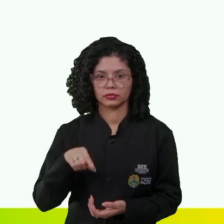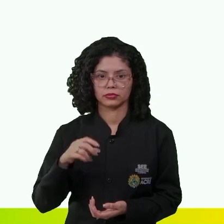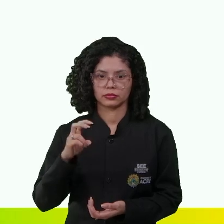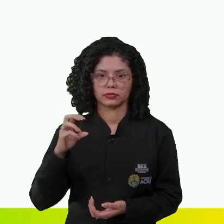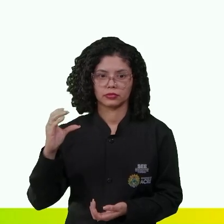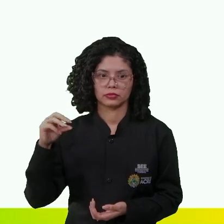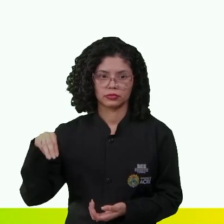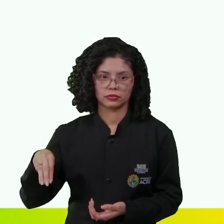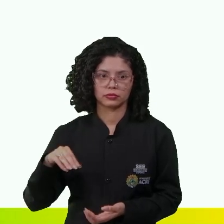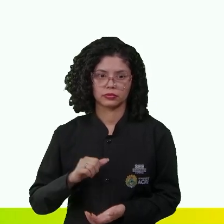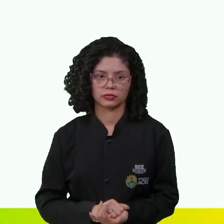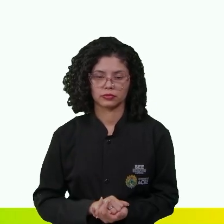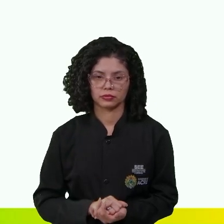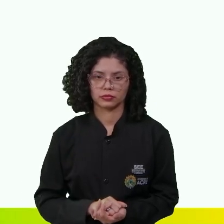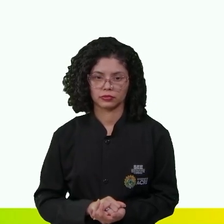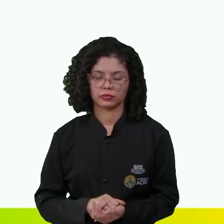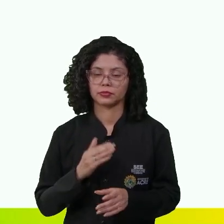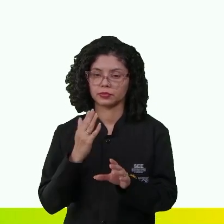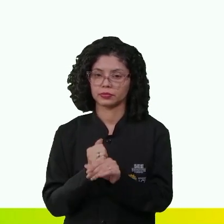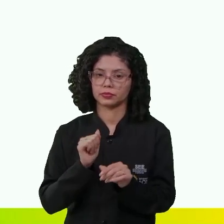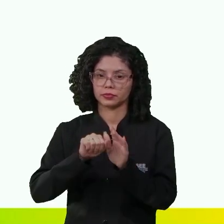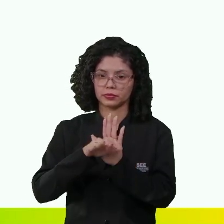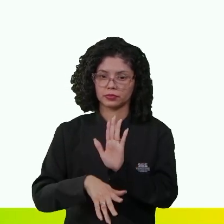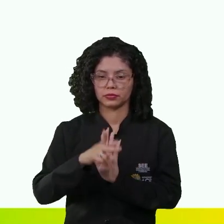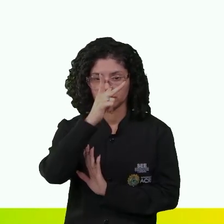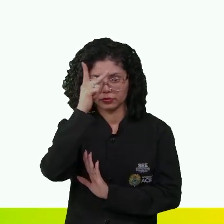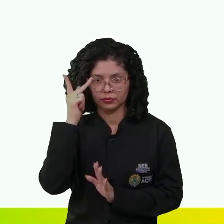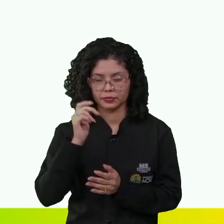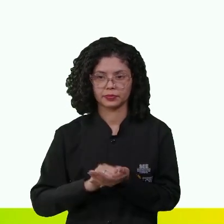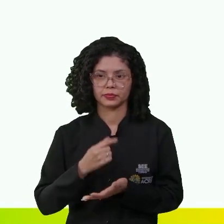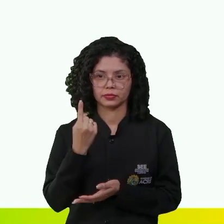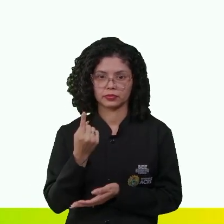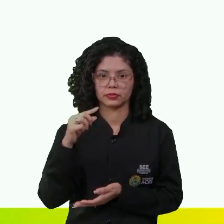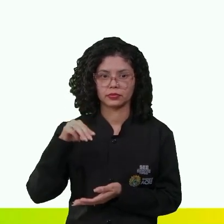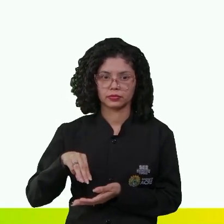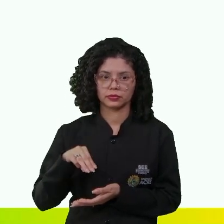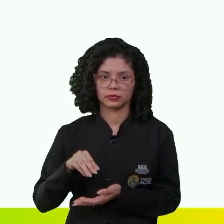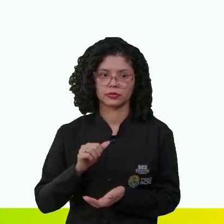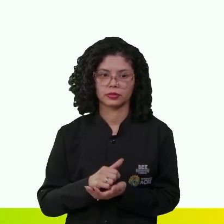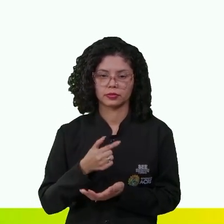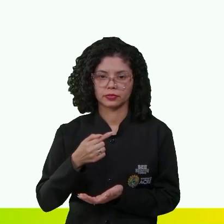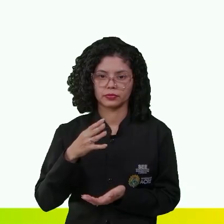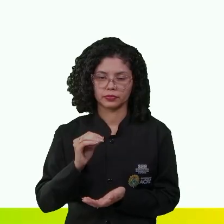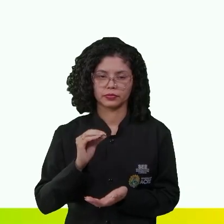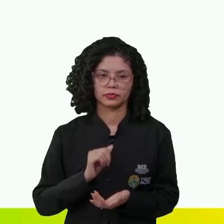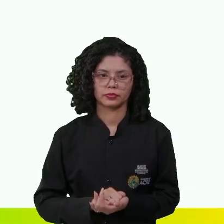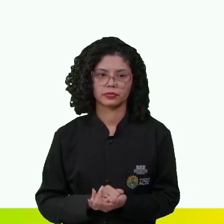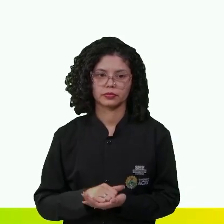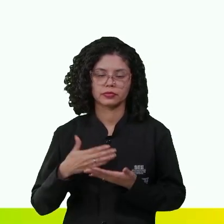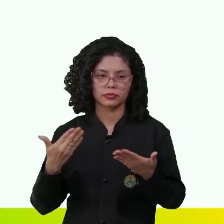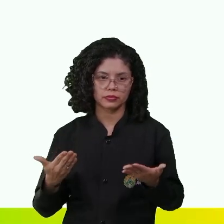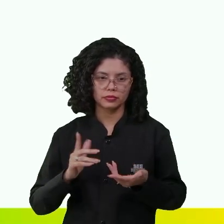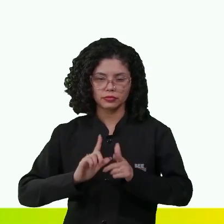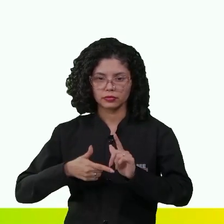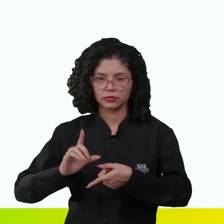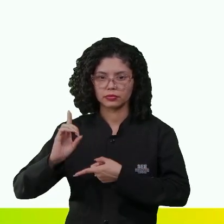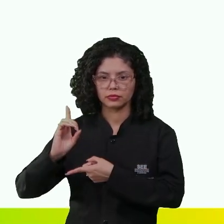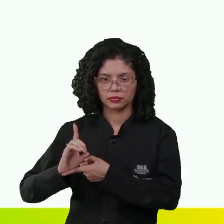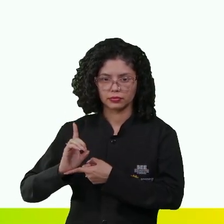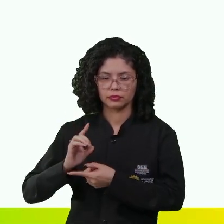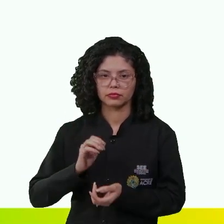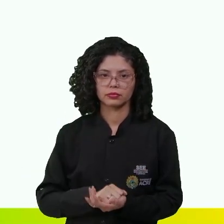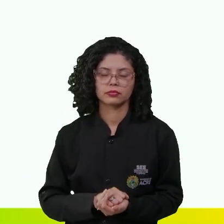76,5 centímetros a sombra dessa pessoa de 1,70 m. E essa é a alternativa